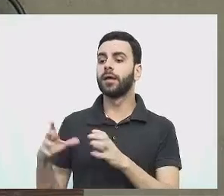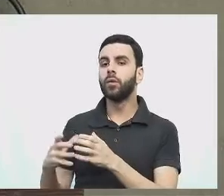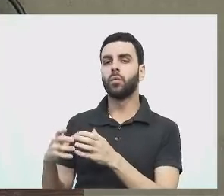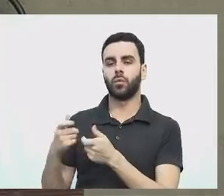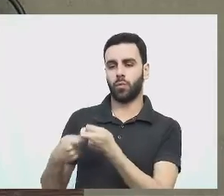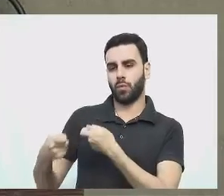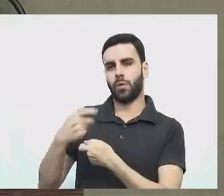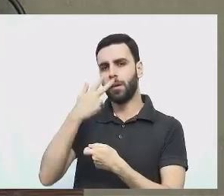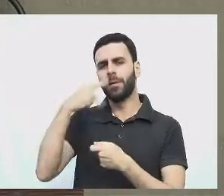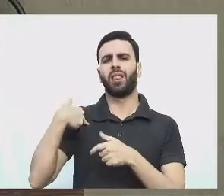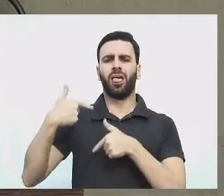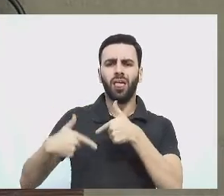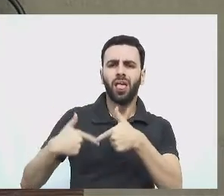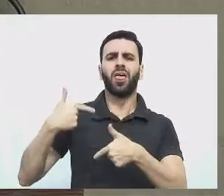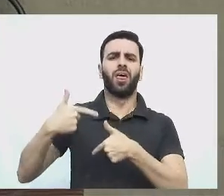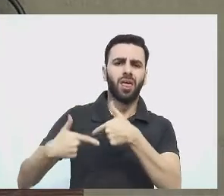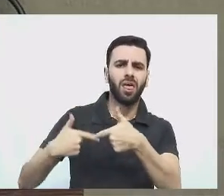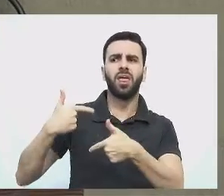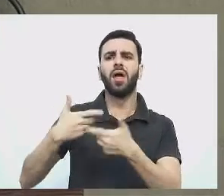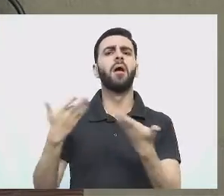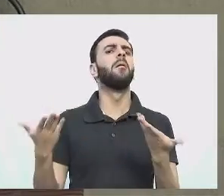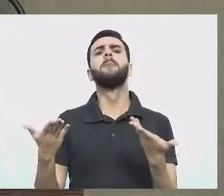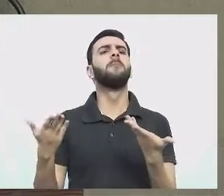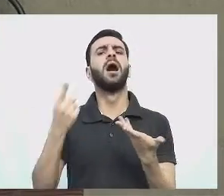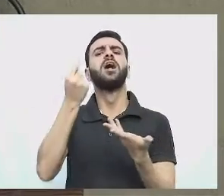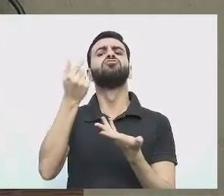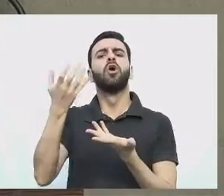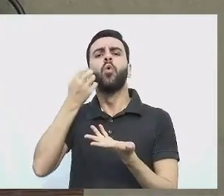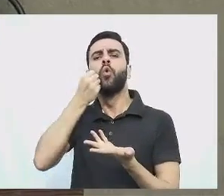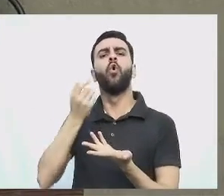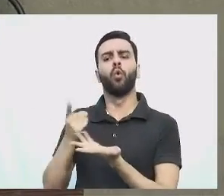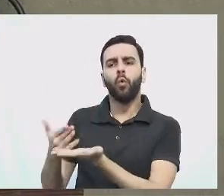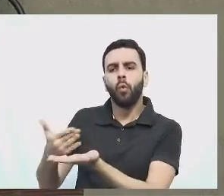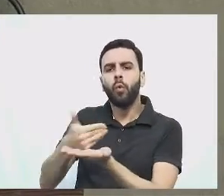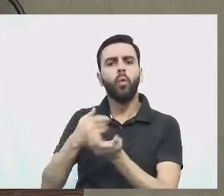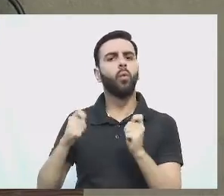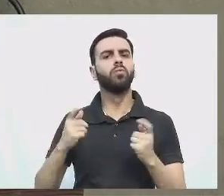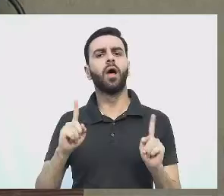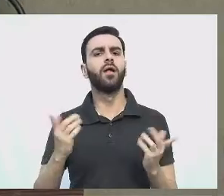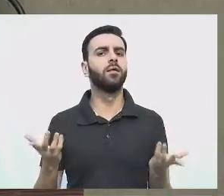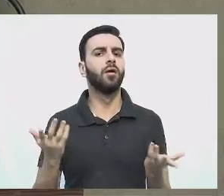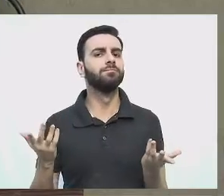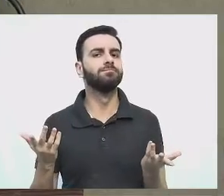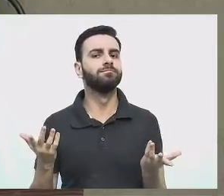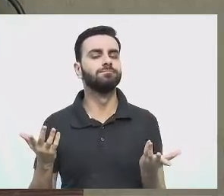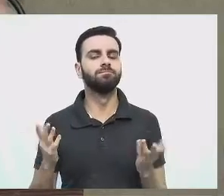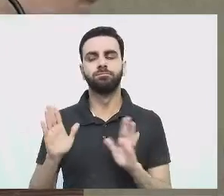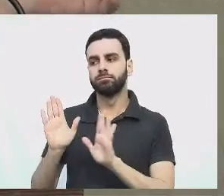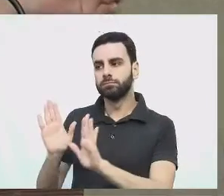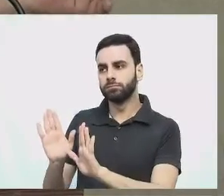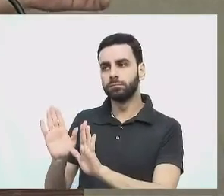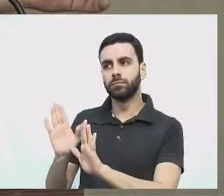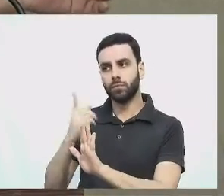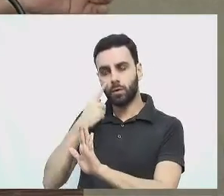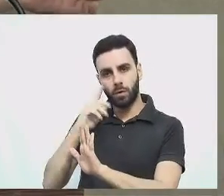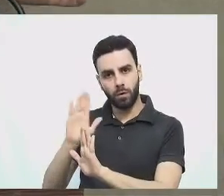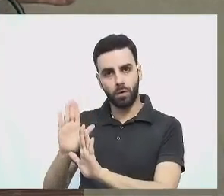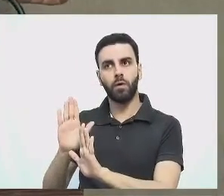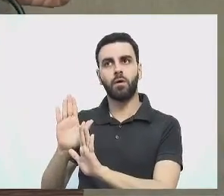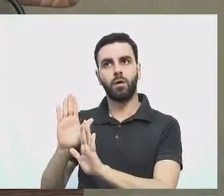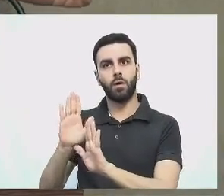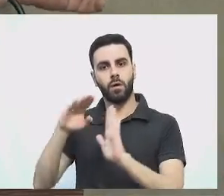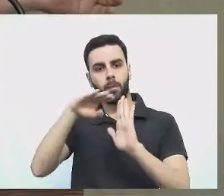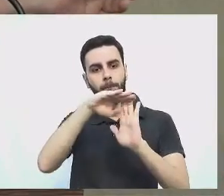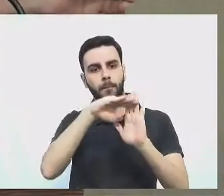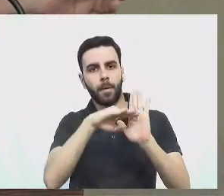nós estamos aí trabalhando e as distribuições de lucro não vão acontecer, não? Aí a gente mostra, olha aí, o que